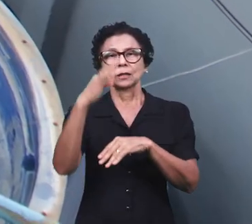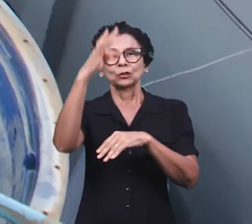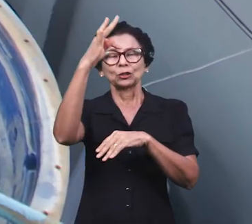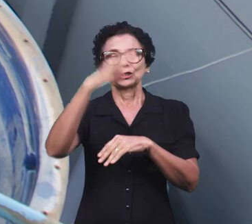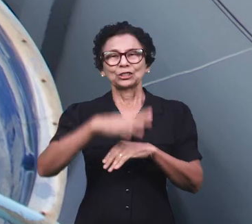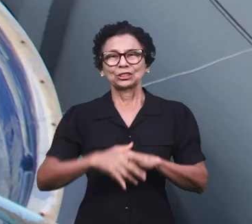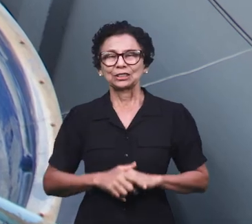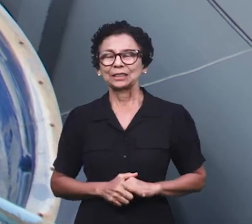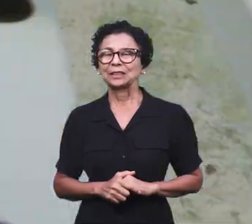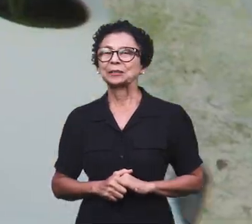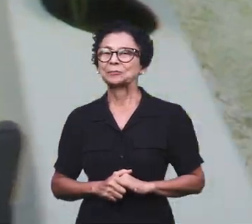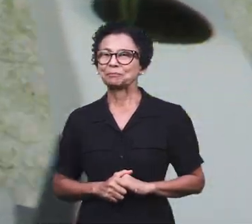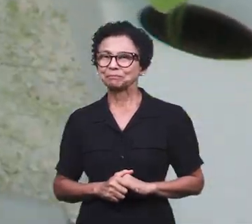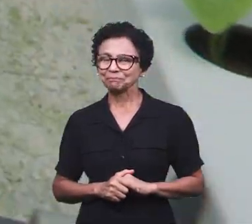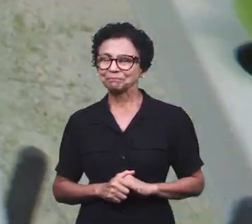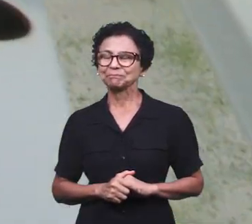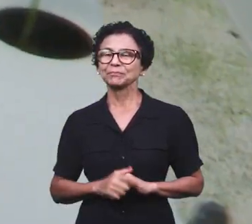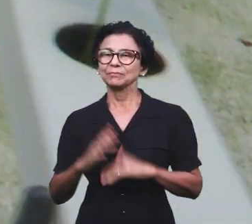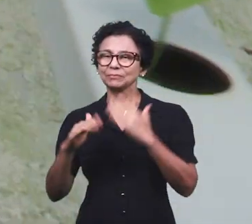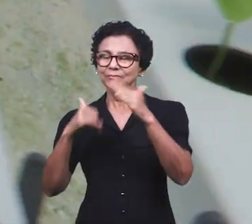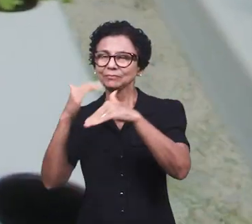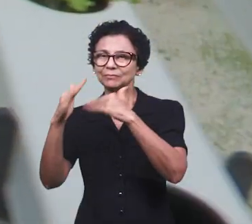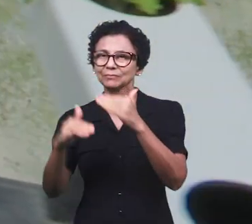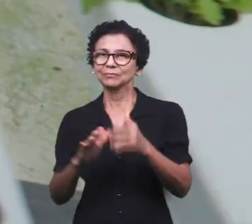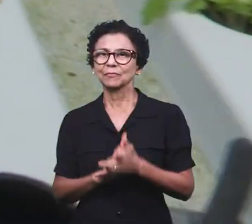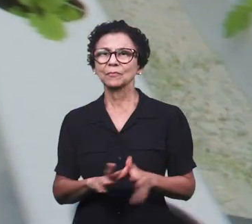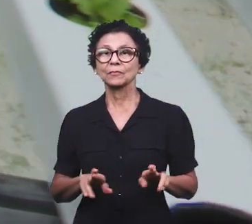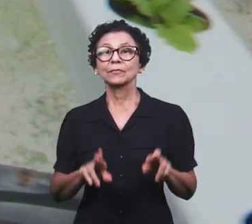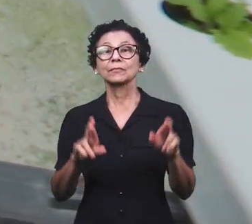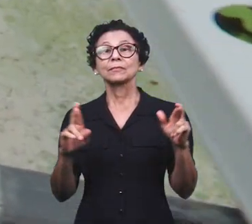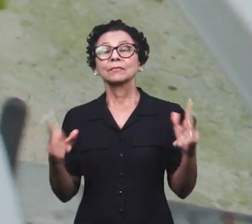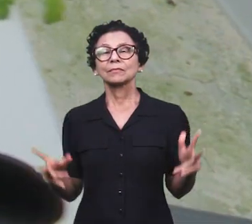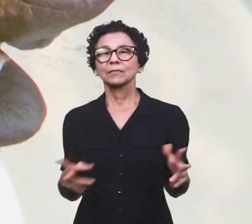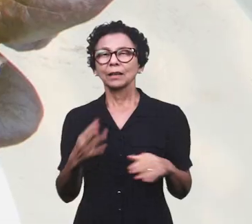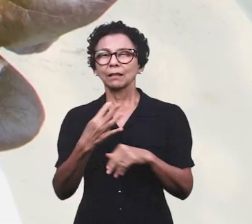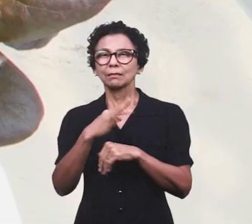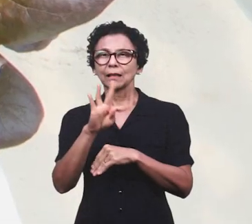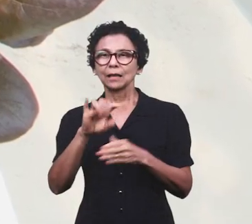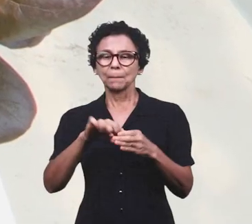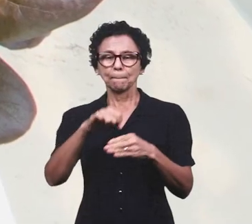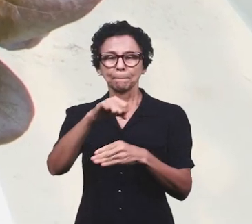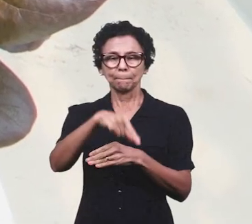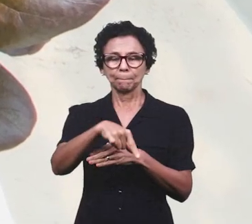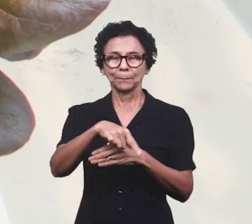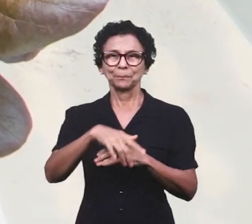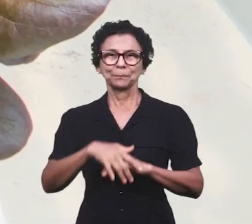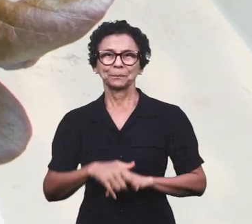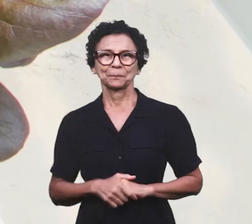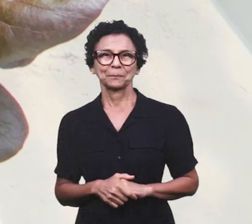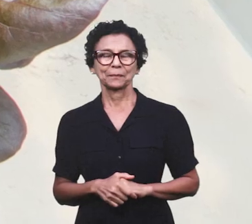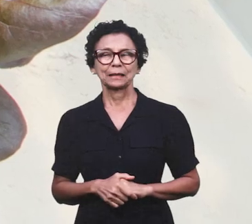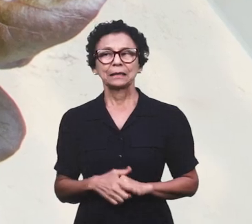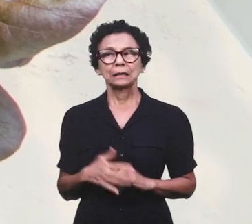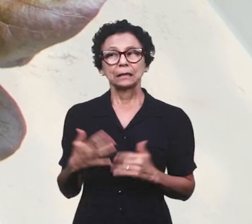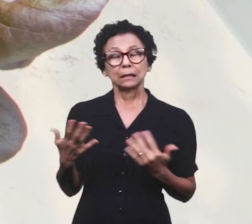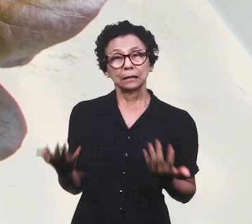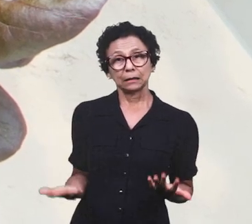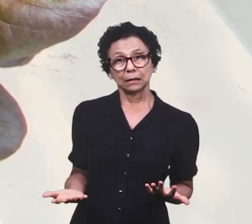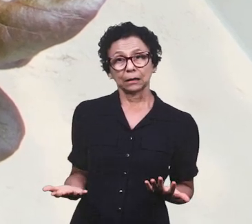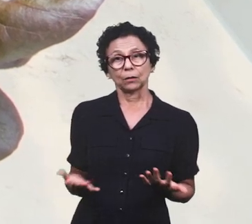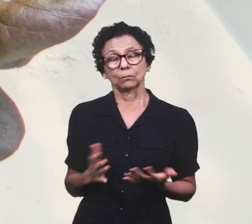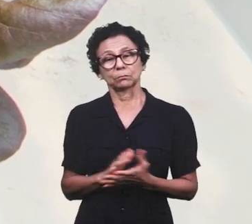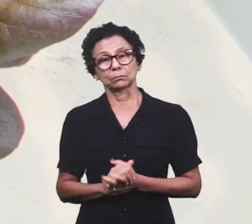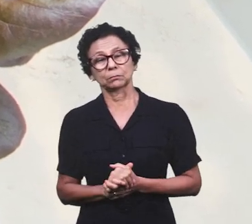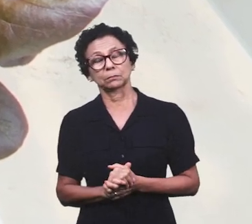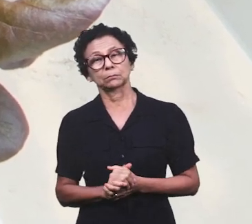juntos, e um dos principais diferencial é a técnica de plantio. Então, como a gente falou que ia produzir